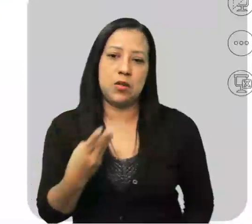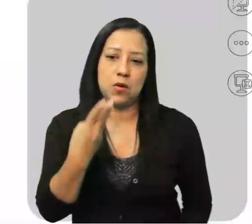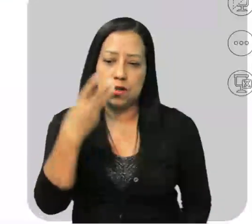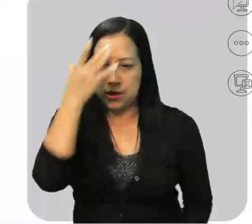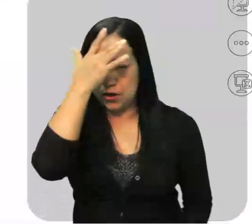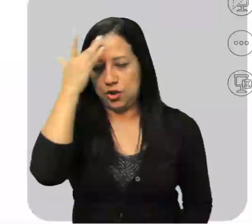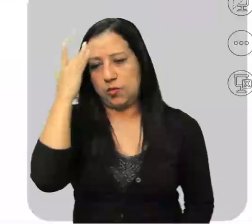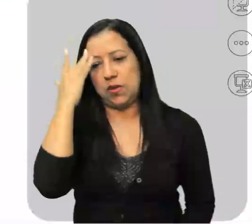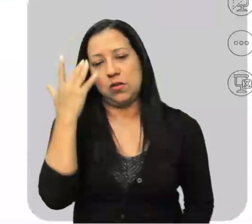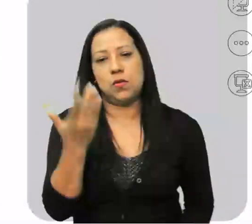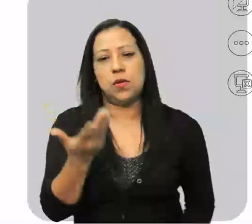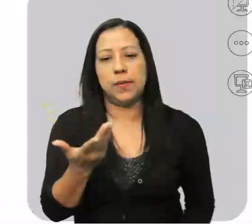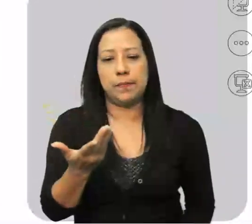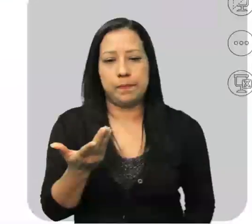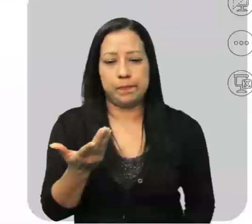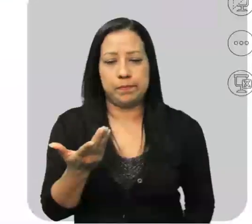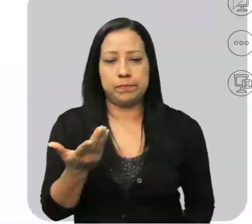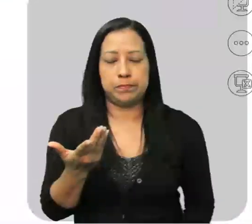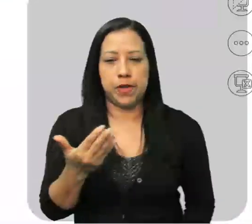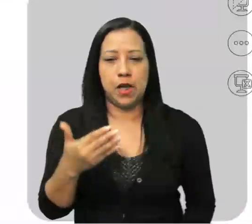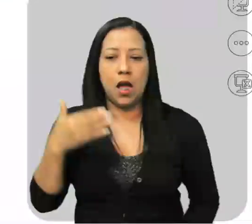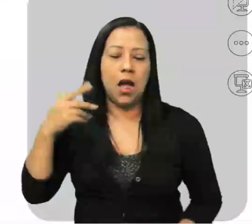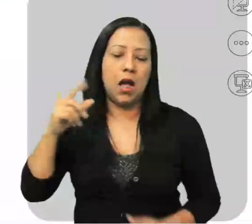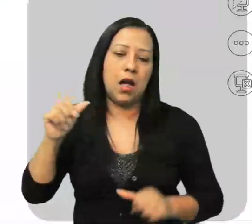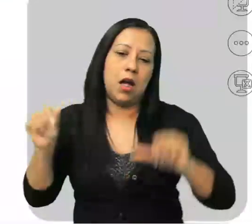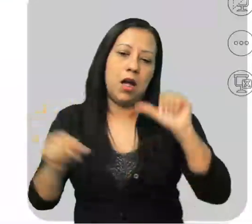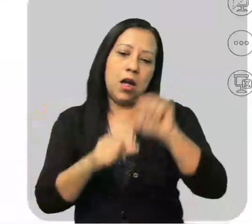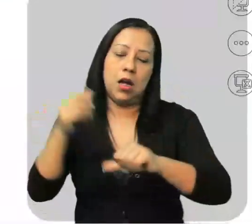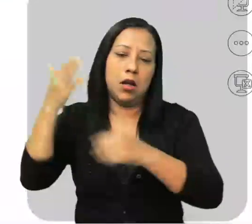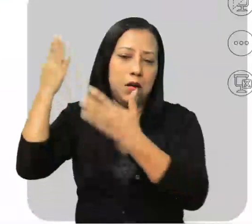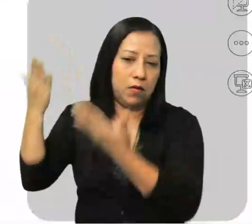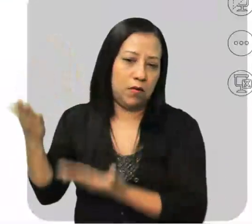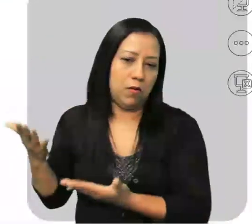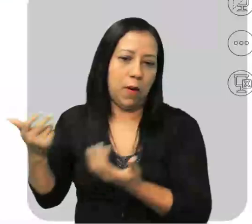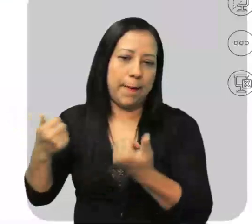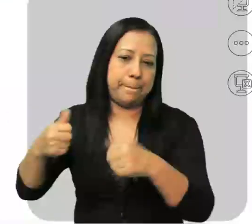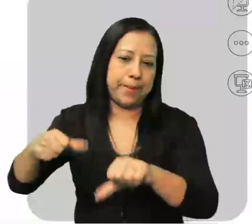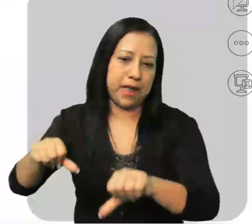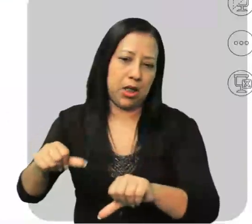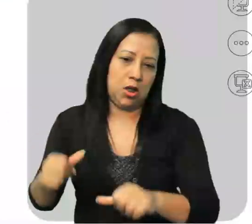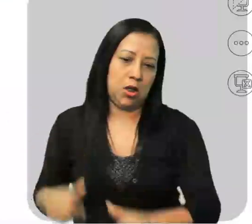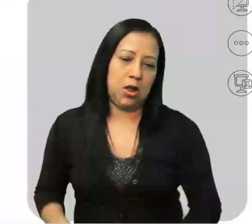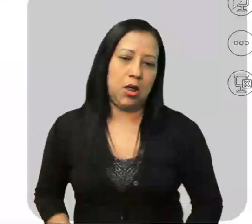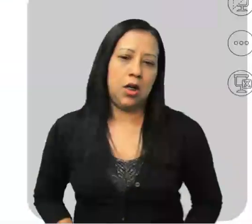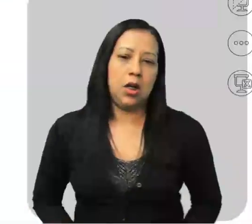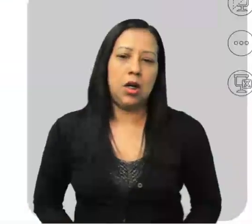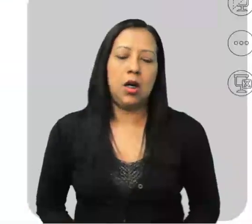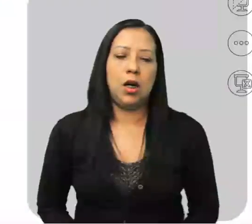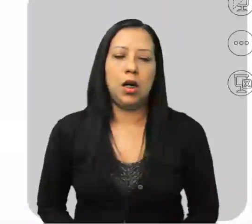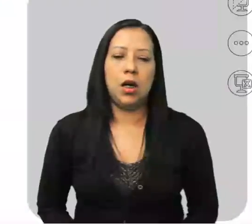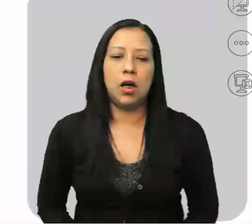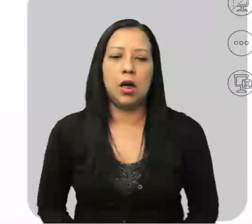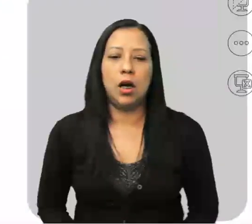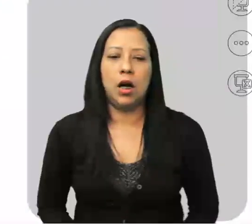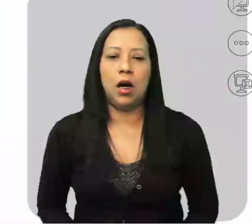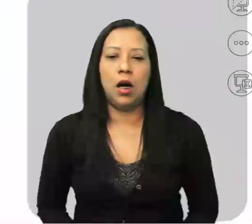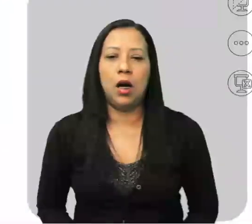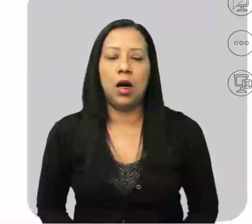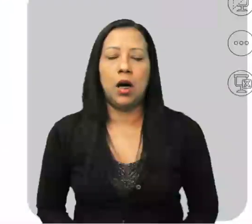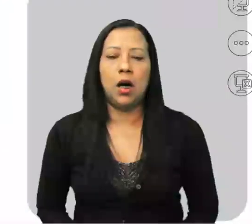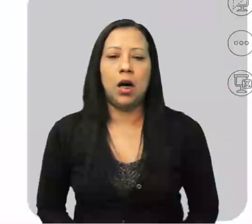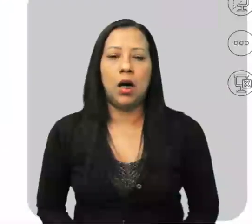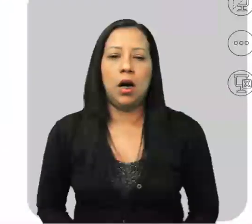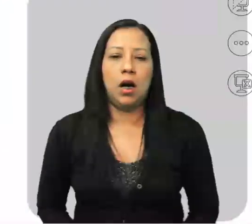83%. Índice de atendimento total de esgoto no Brasil no ano de 2018.